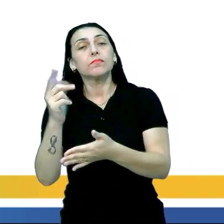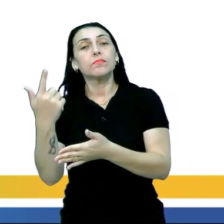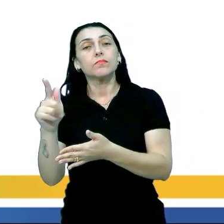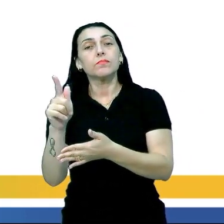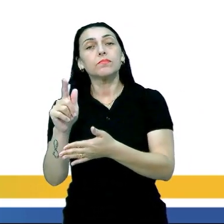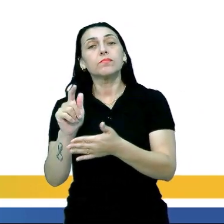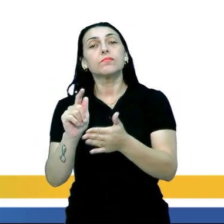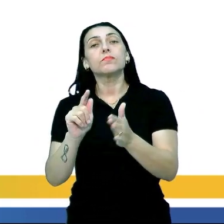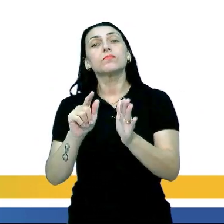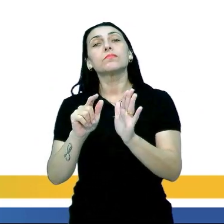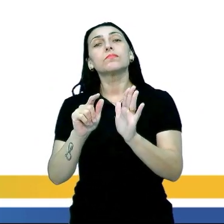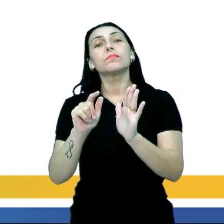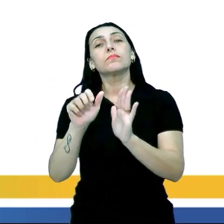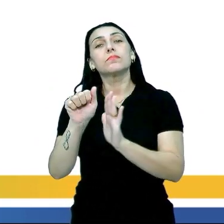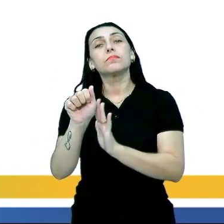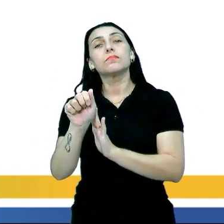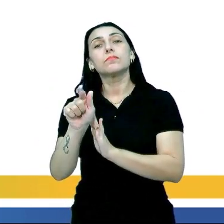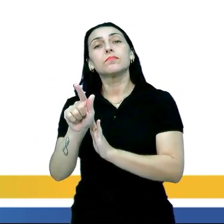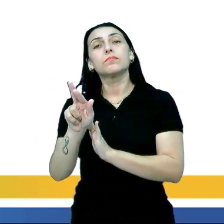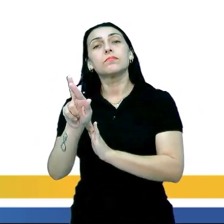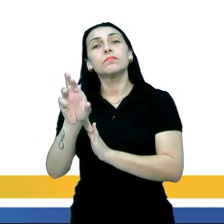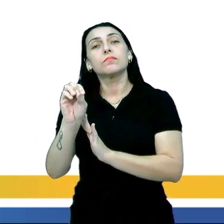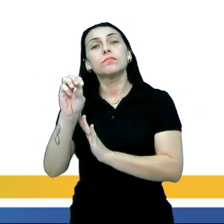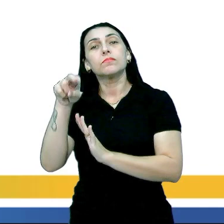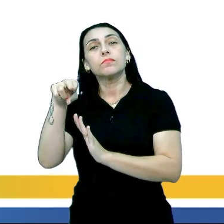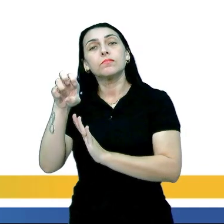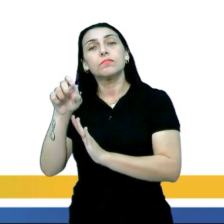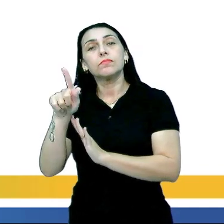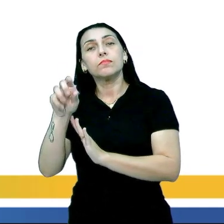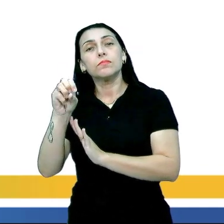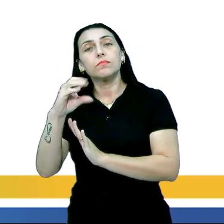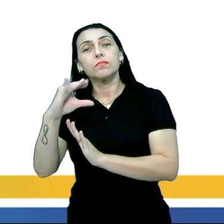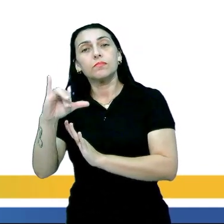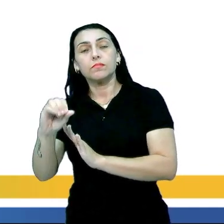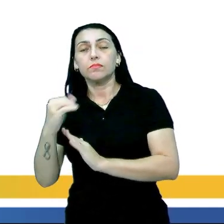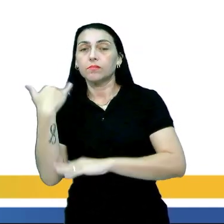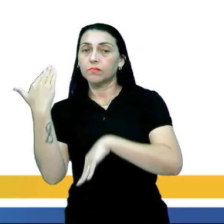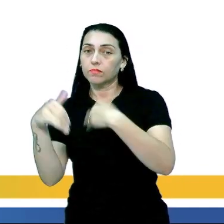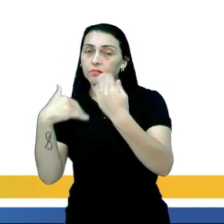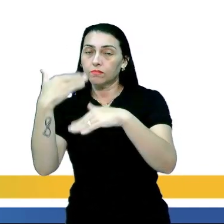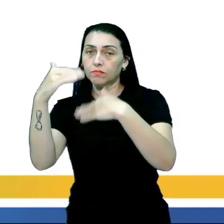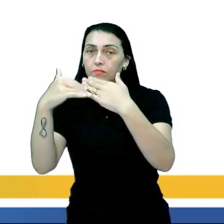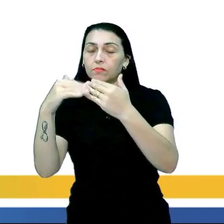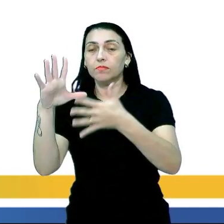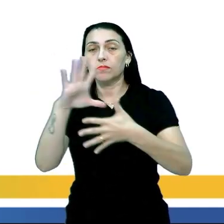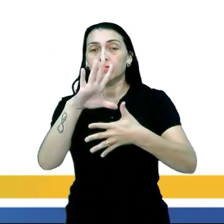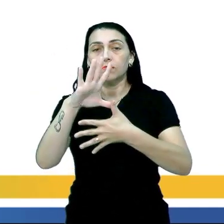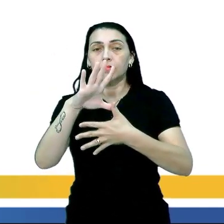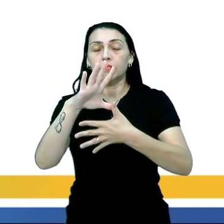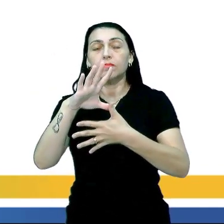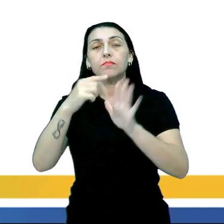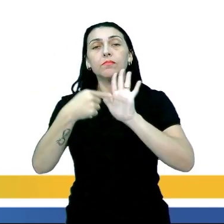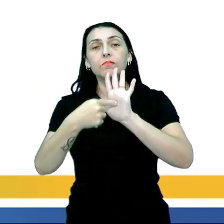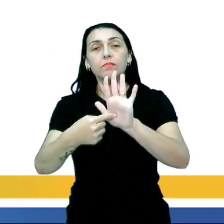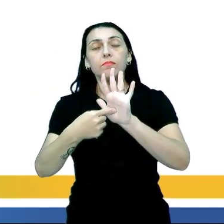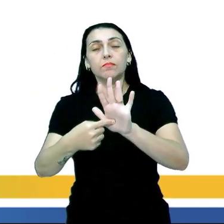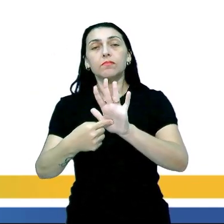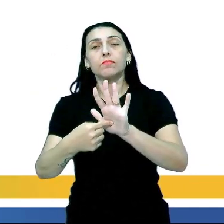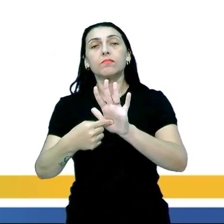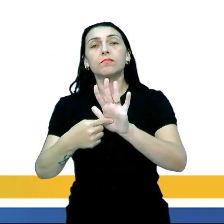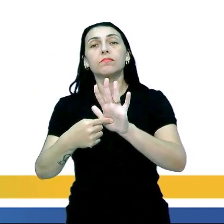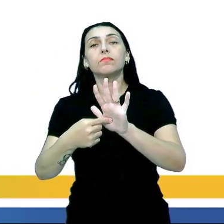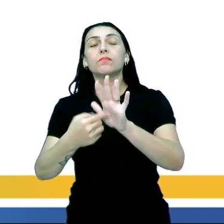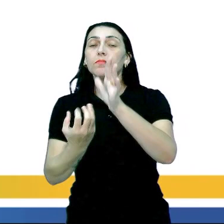de agronegócio. Aqui eu quero que vocês observem o desenvolvimento de um mapa mental que mostra toda a